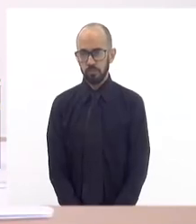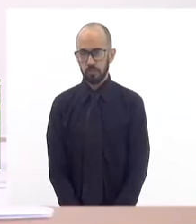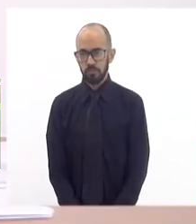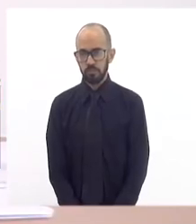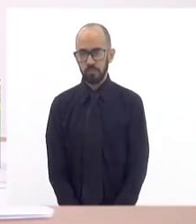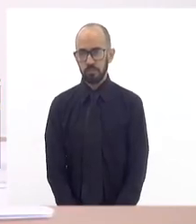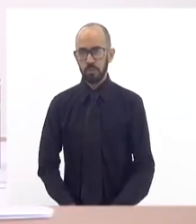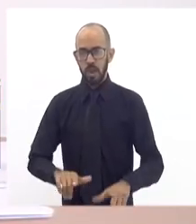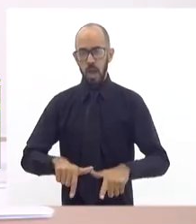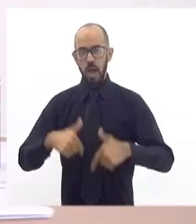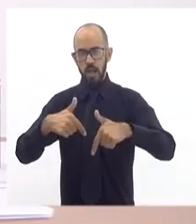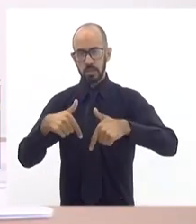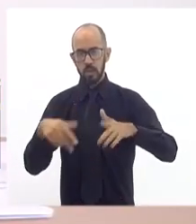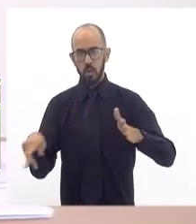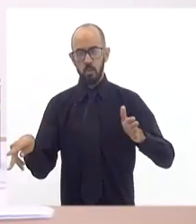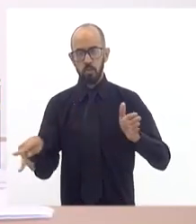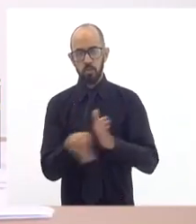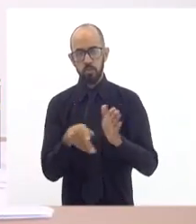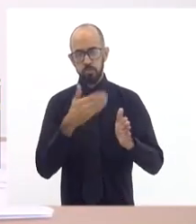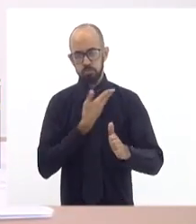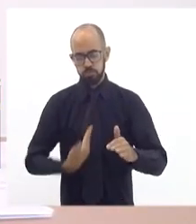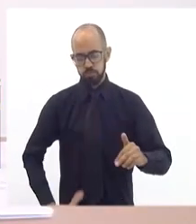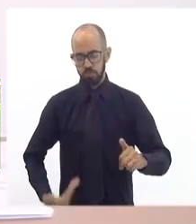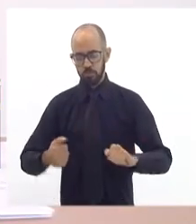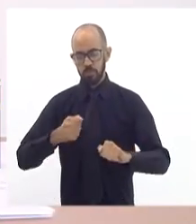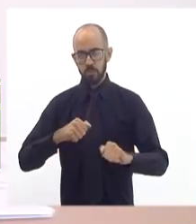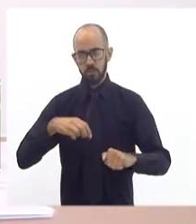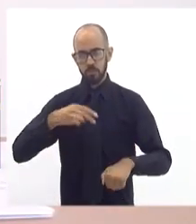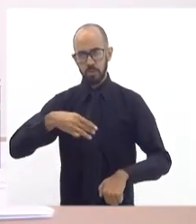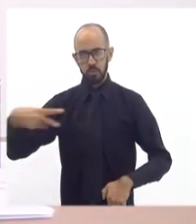ação pública do Ministério Público Federal